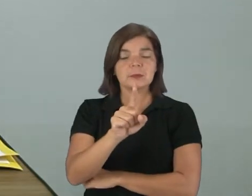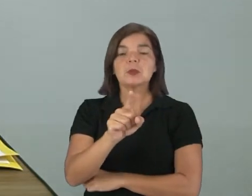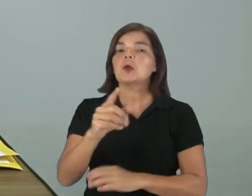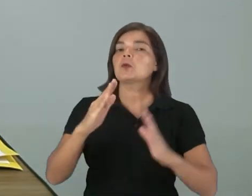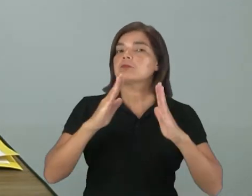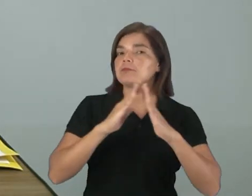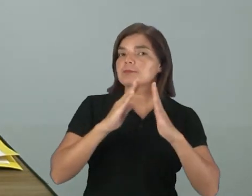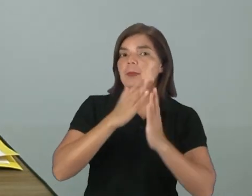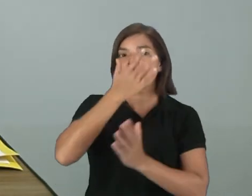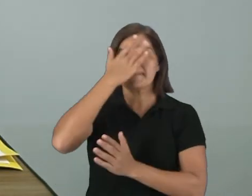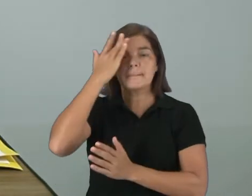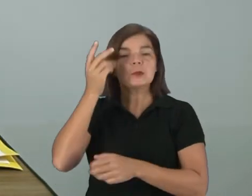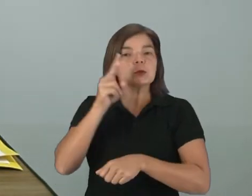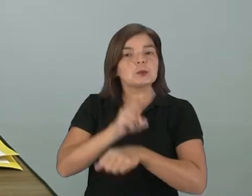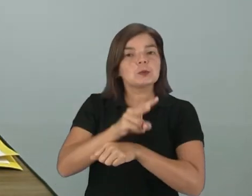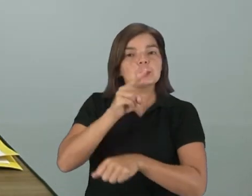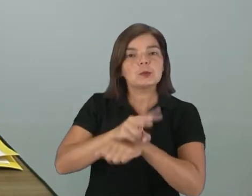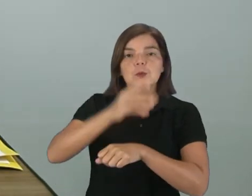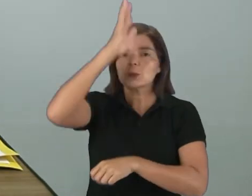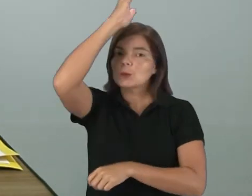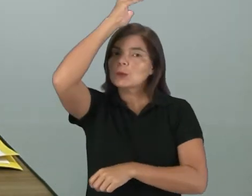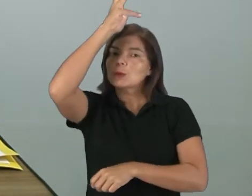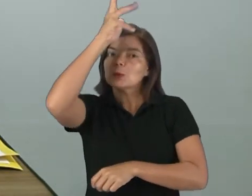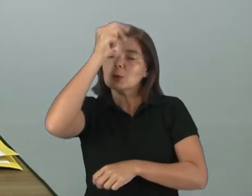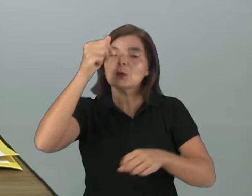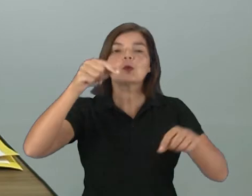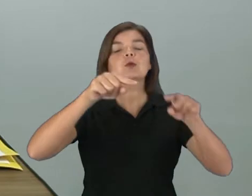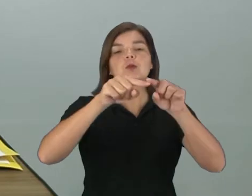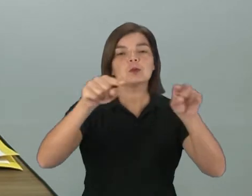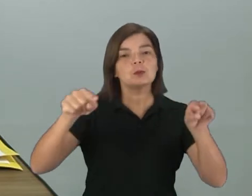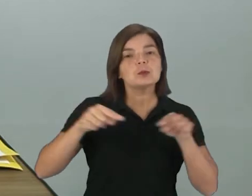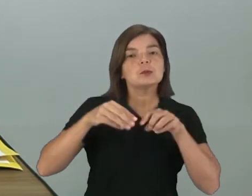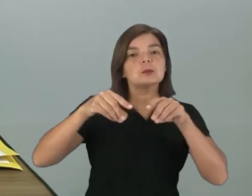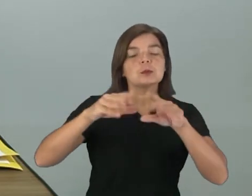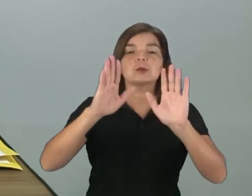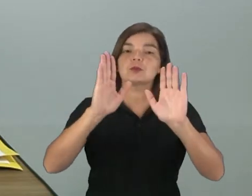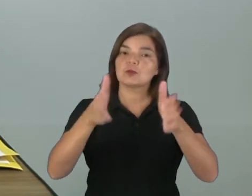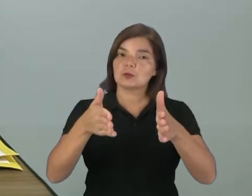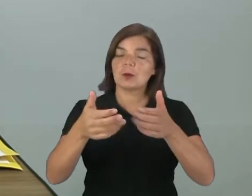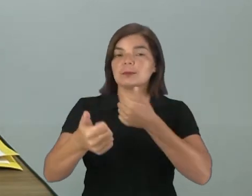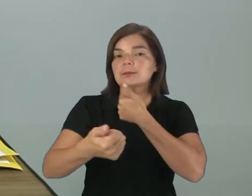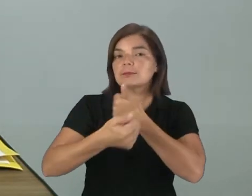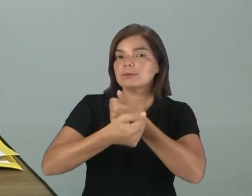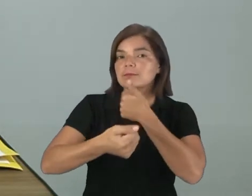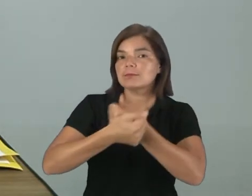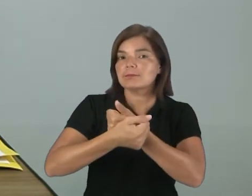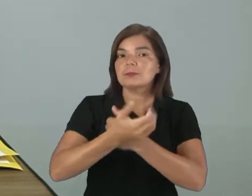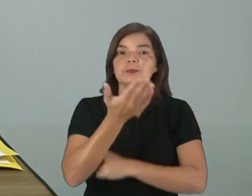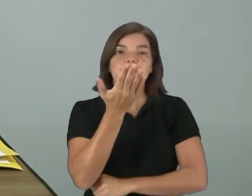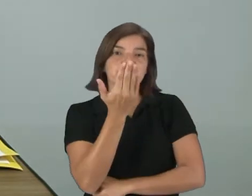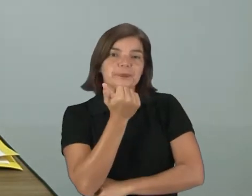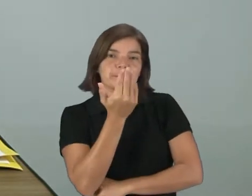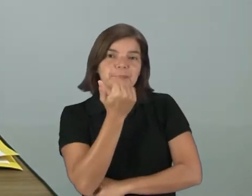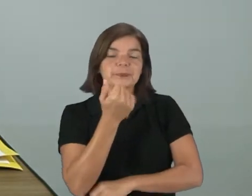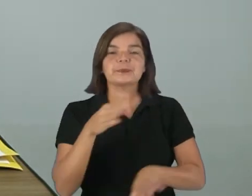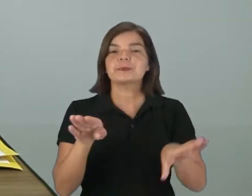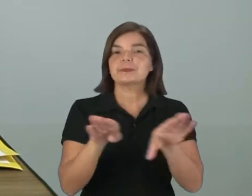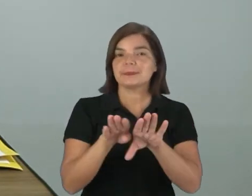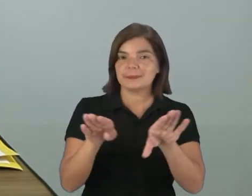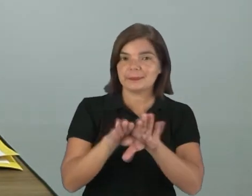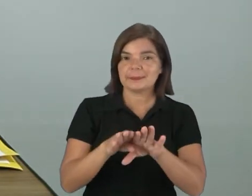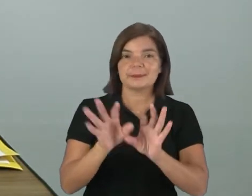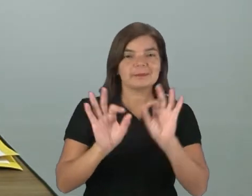ali, né, tem pessoas que criam a galinha lá no seu quintal, então ela está ali bem pertinho para ser consumida, para